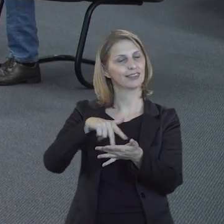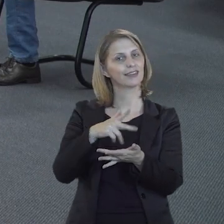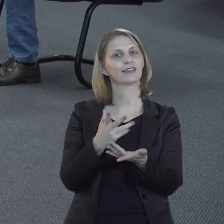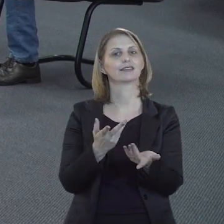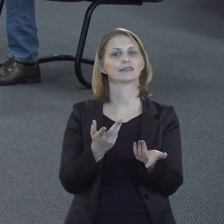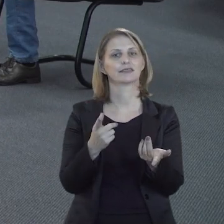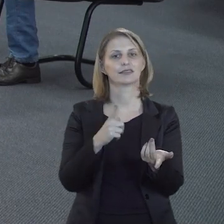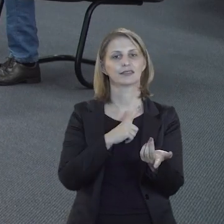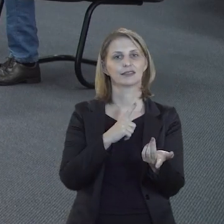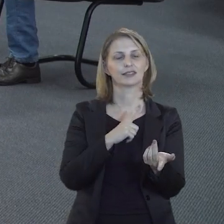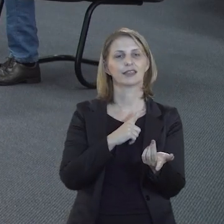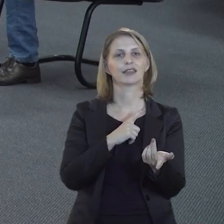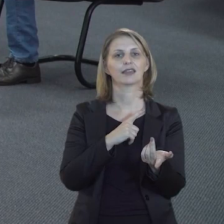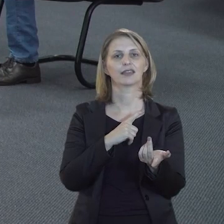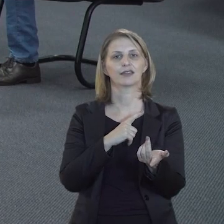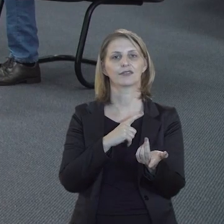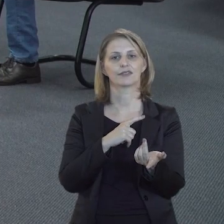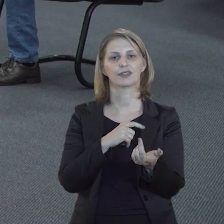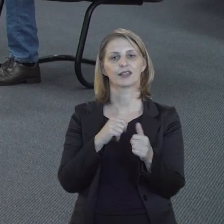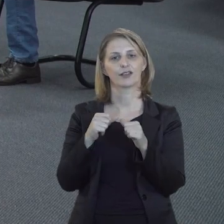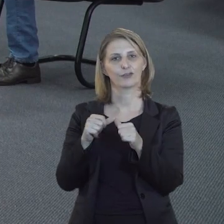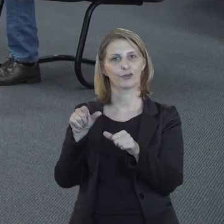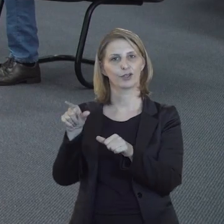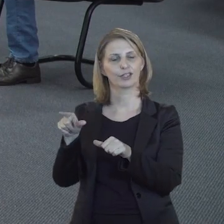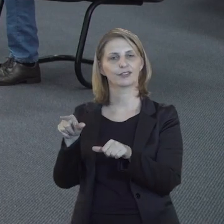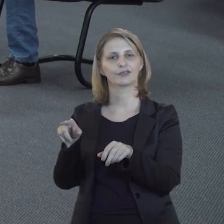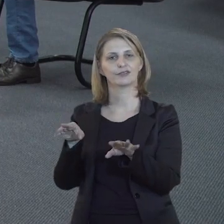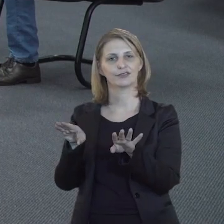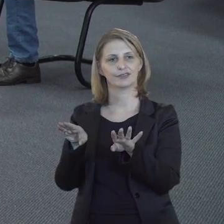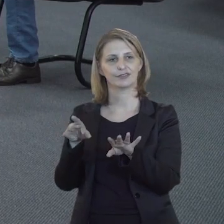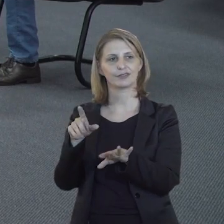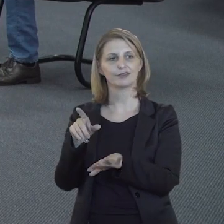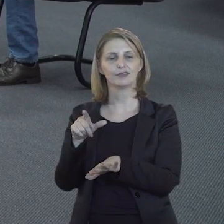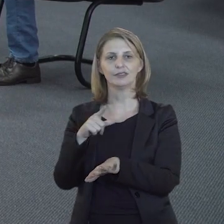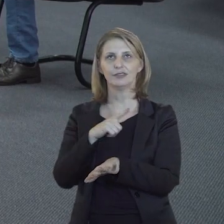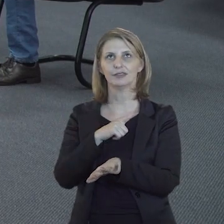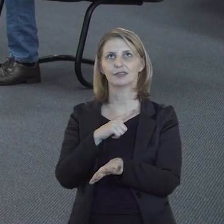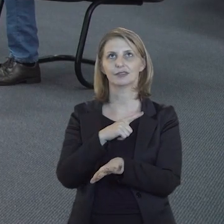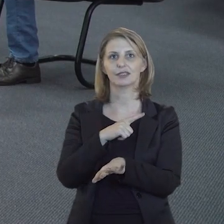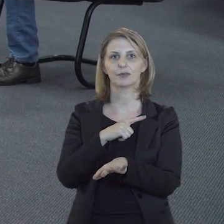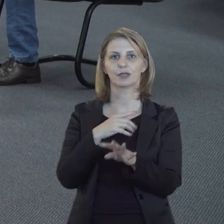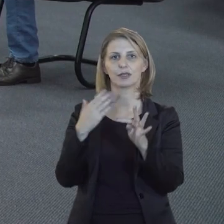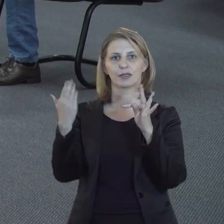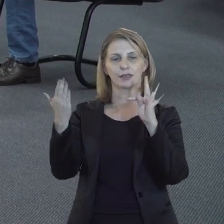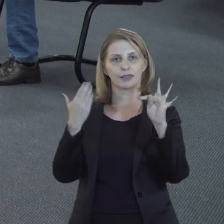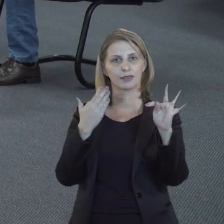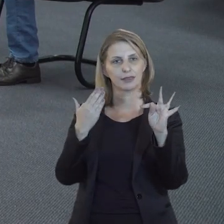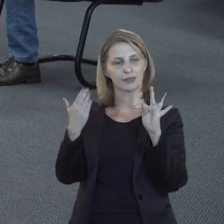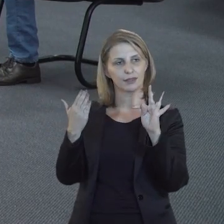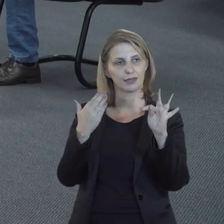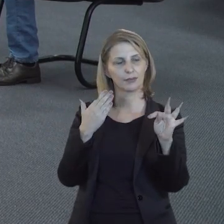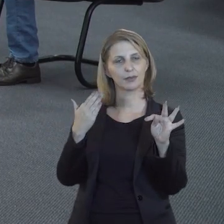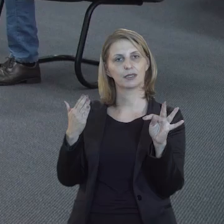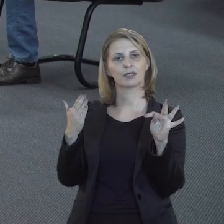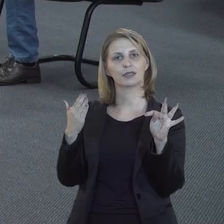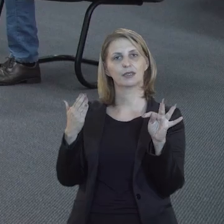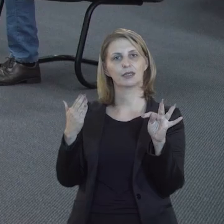danças circulares em alguns serviços. A Rúbia pode me ajudar, que ficou um bom tempo também na saúde mental, né, Rúbia?